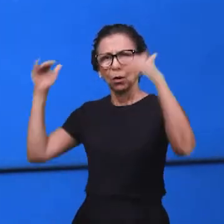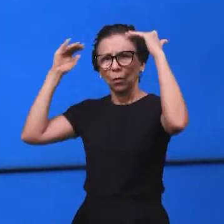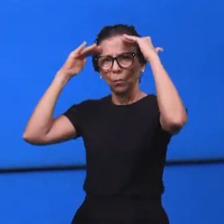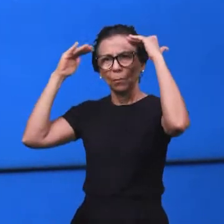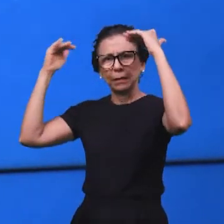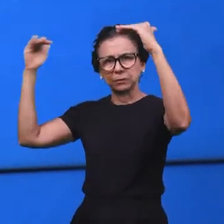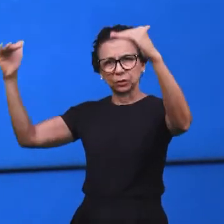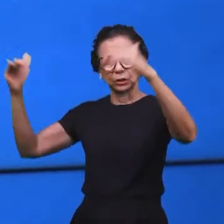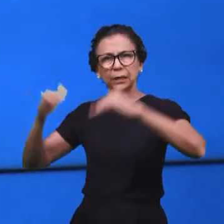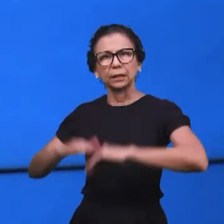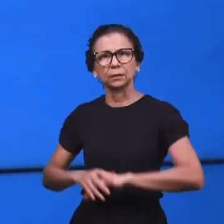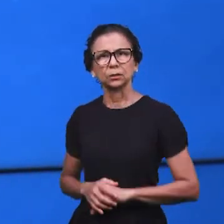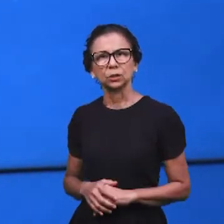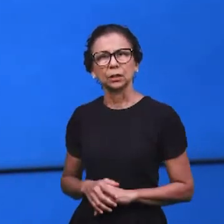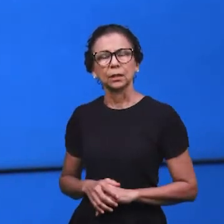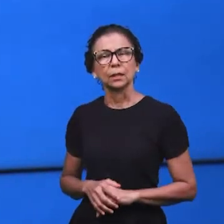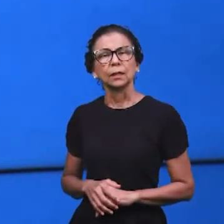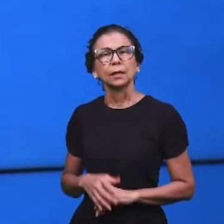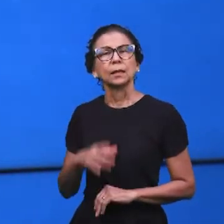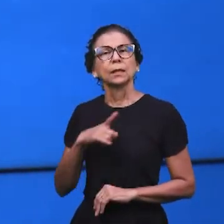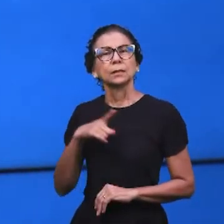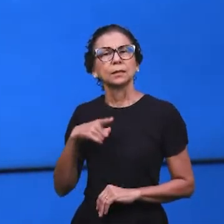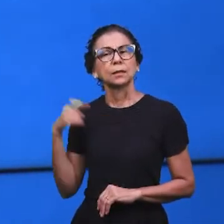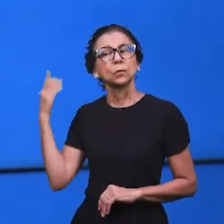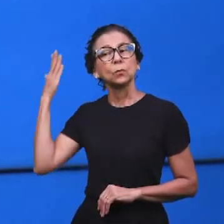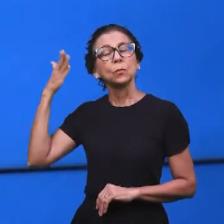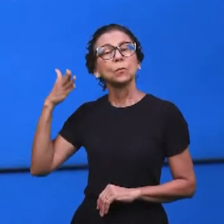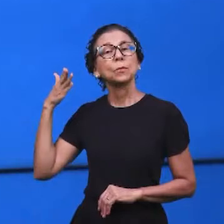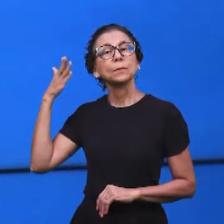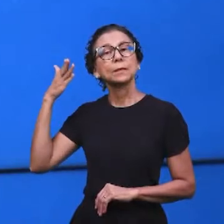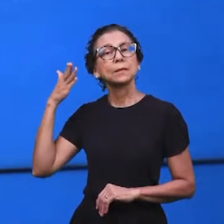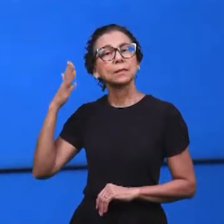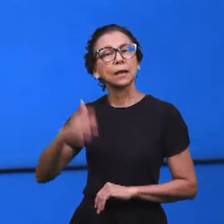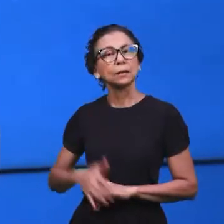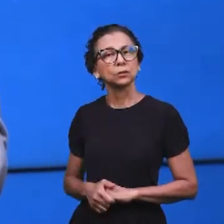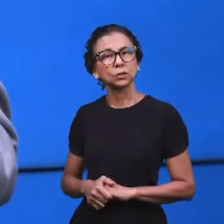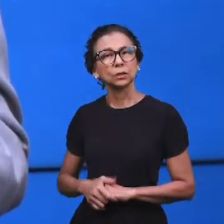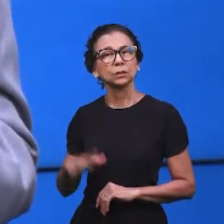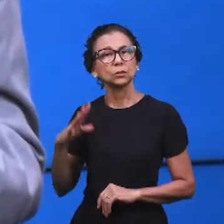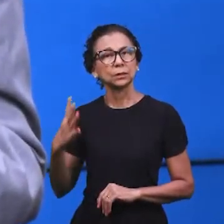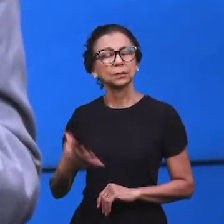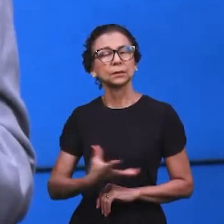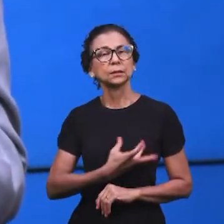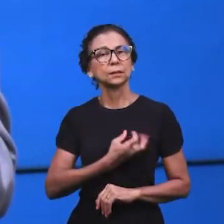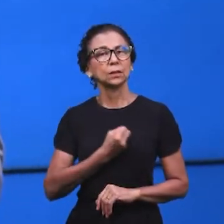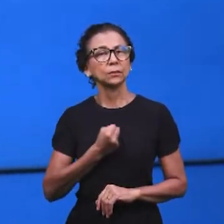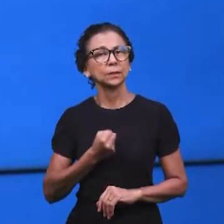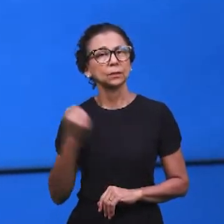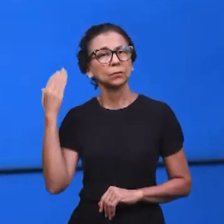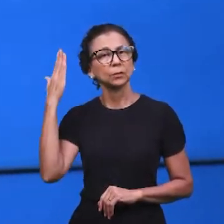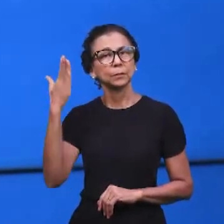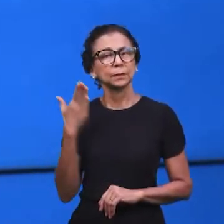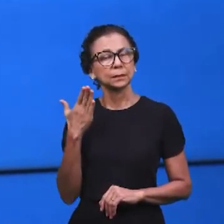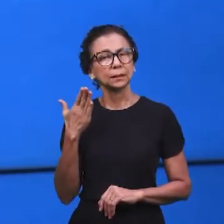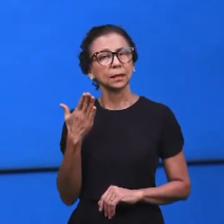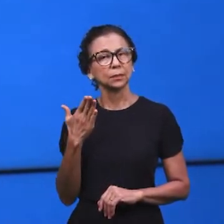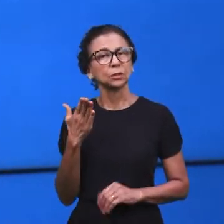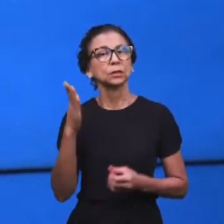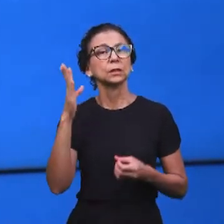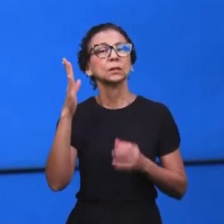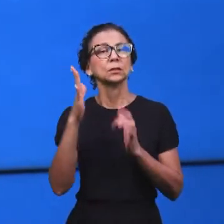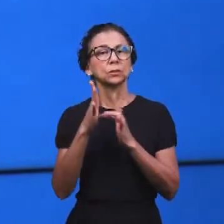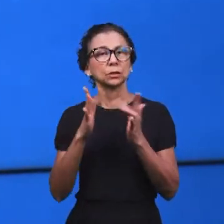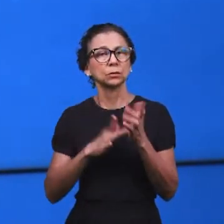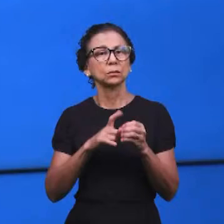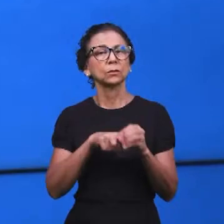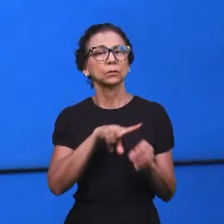essa igreja tem uma mensagem para o mundo. Ou seja, o mensageiro para o mundo é exatamente a